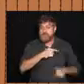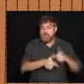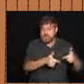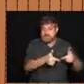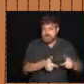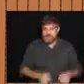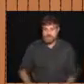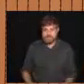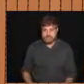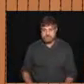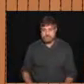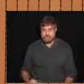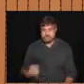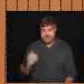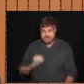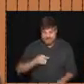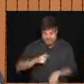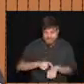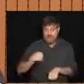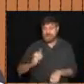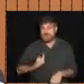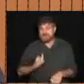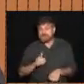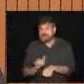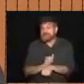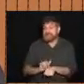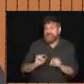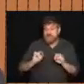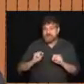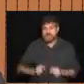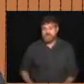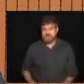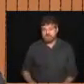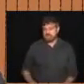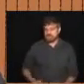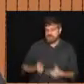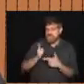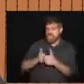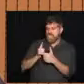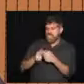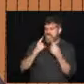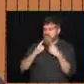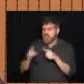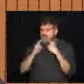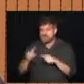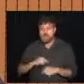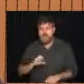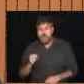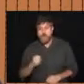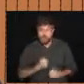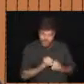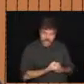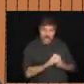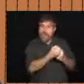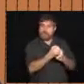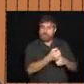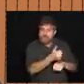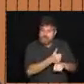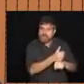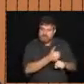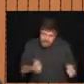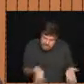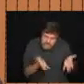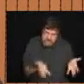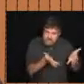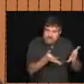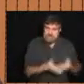momentos, nós temos 2 caminhos a seguir: ou criticar, ou reclamar, ou apoiar os nossos profissionais da